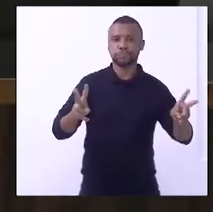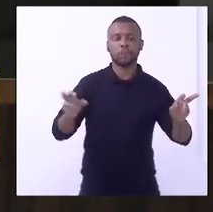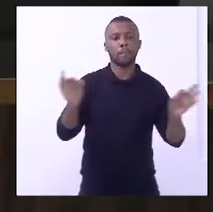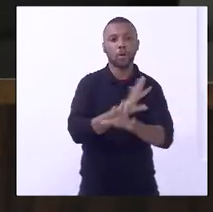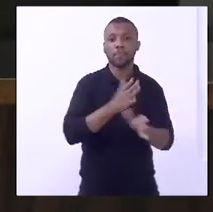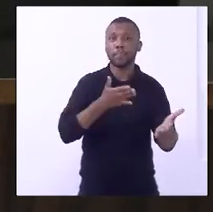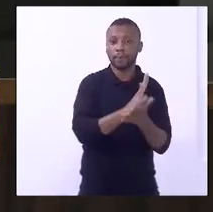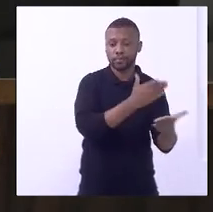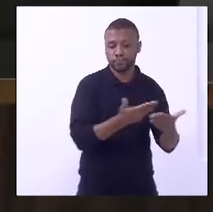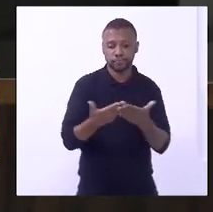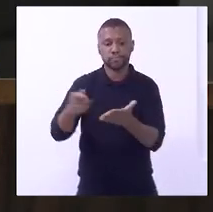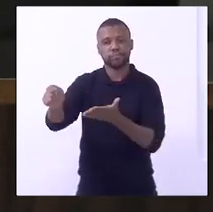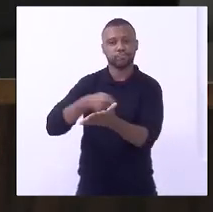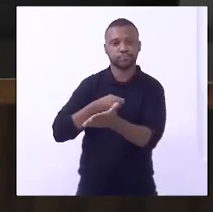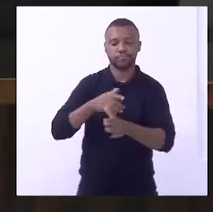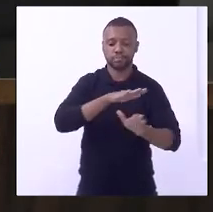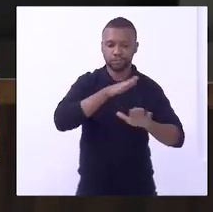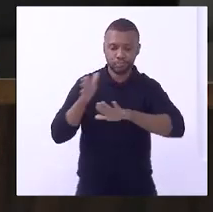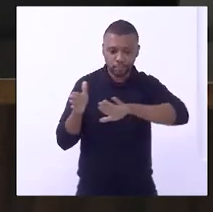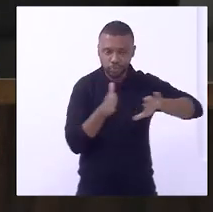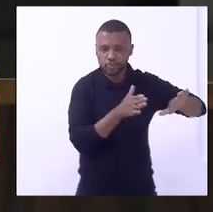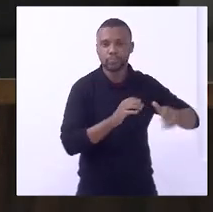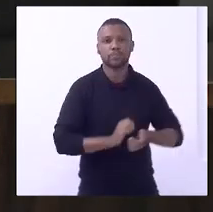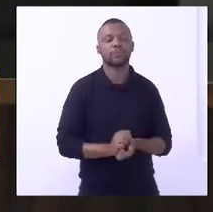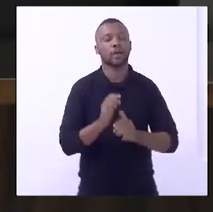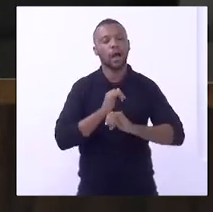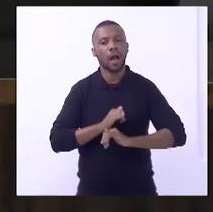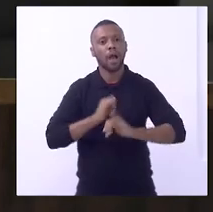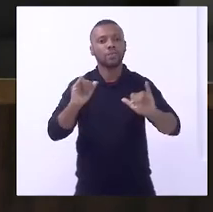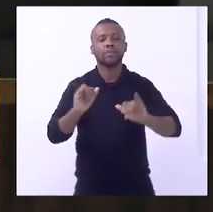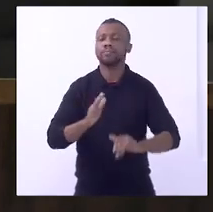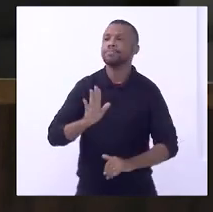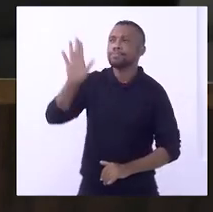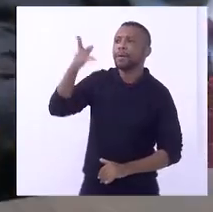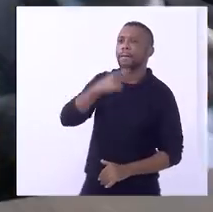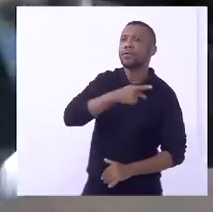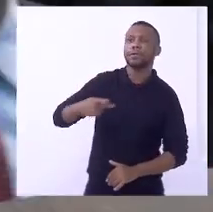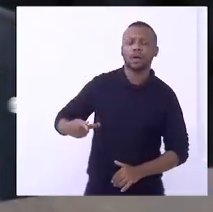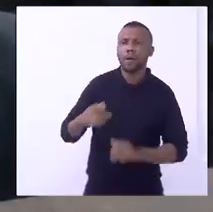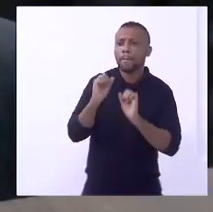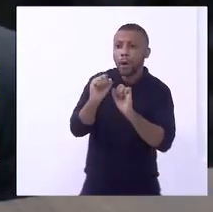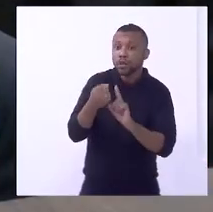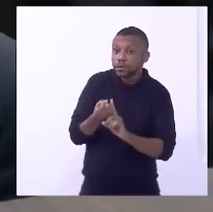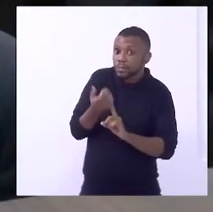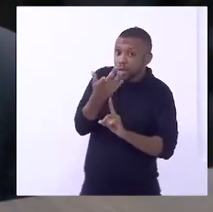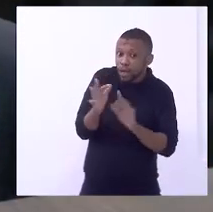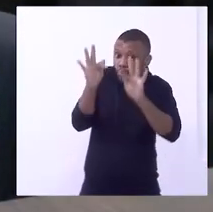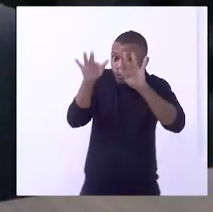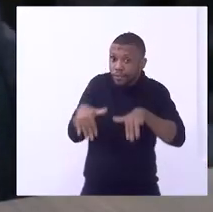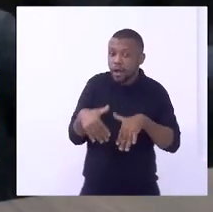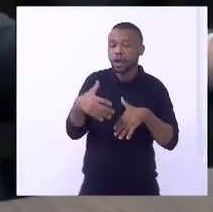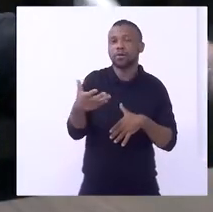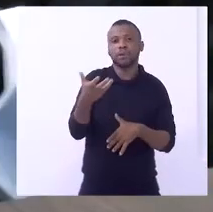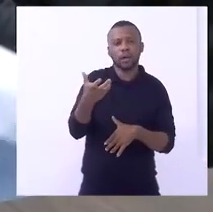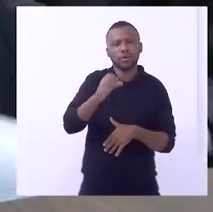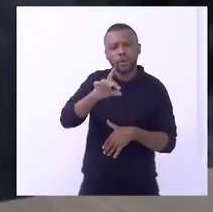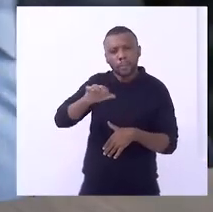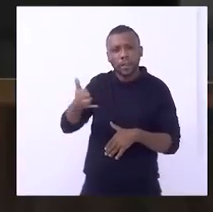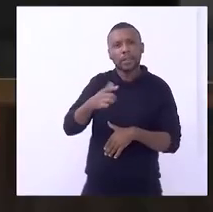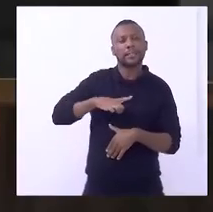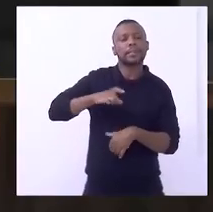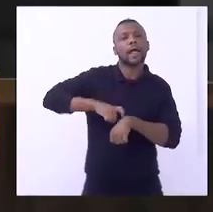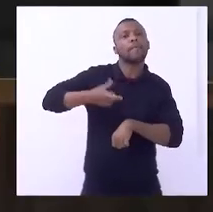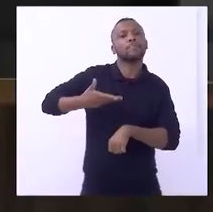autógrafo. Anuncio. Senhor presidente, deixar para declarar o voto no final, só para ganhar tempo.